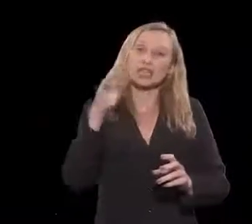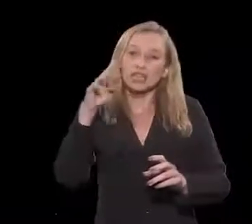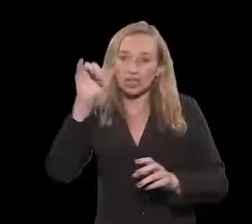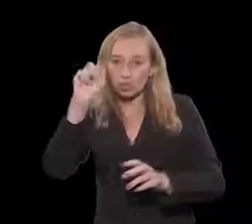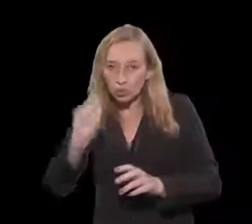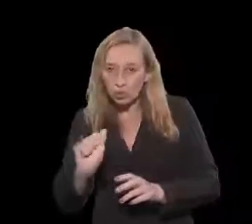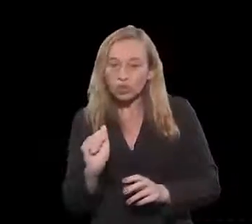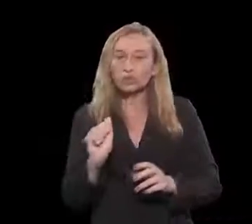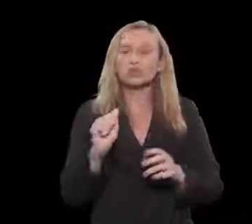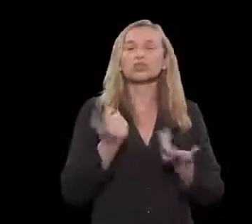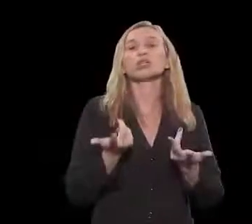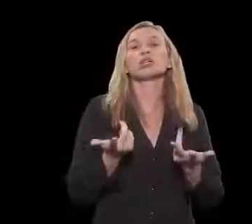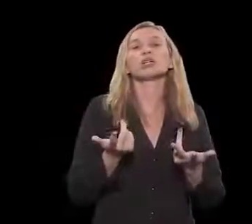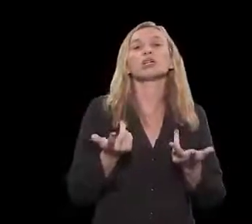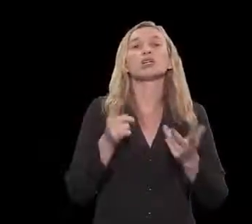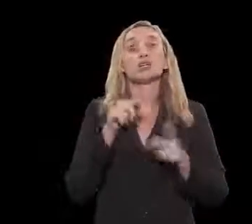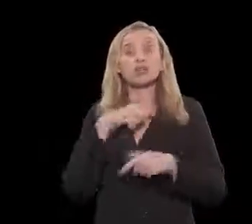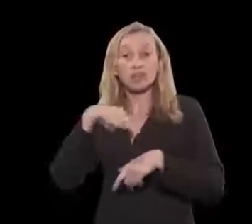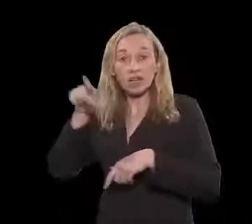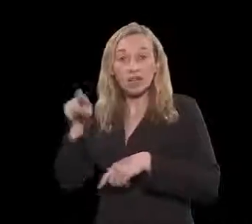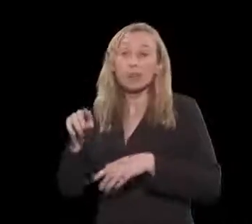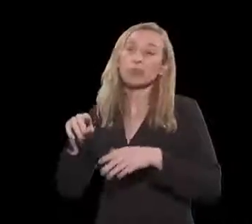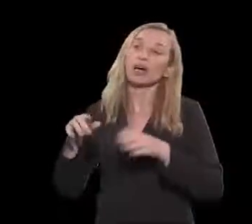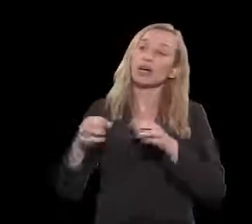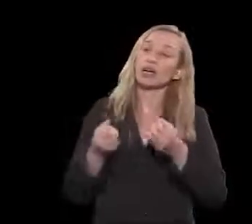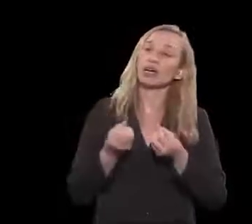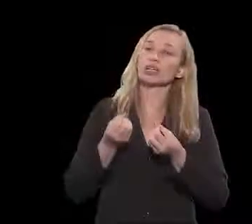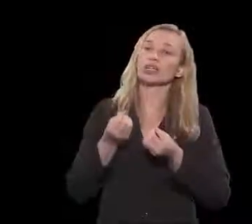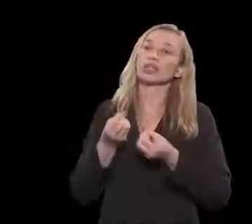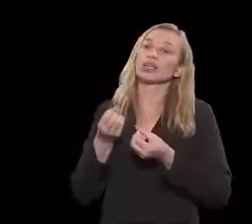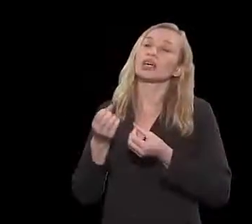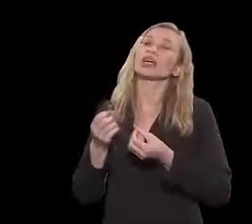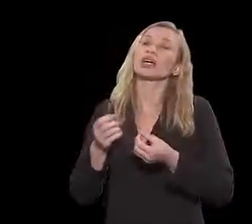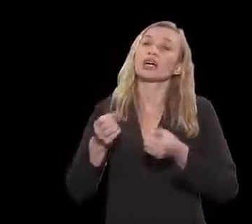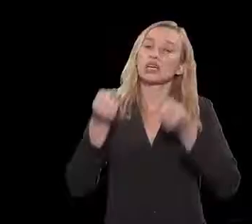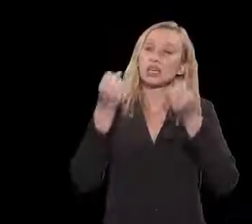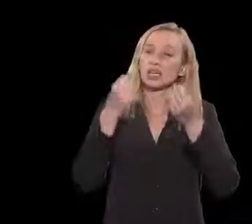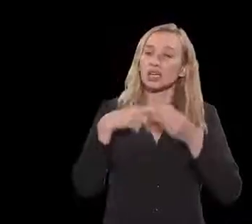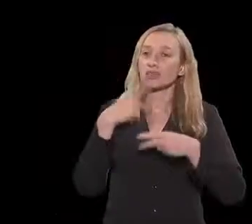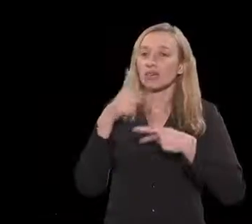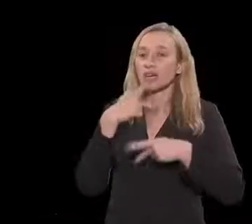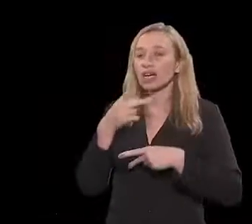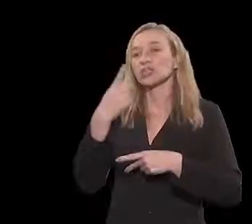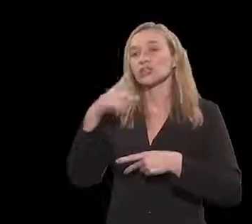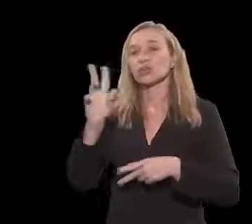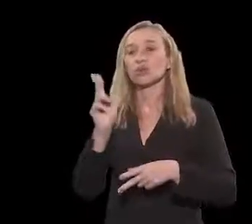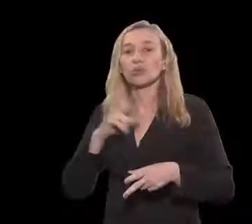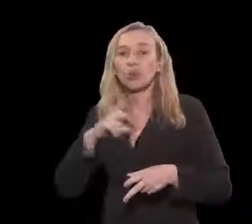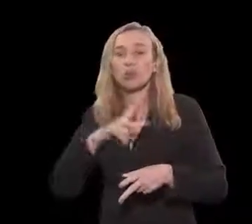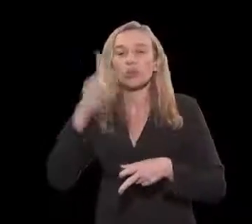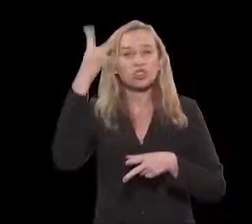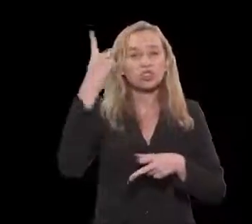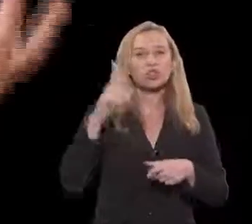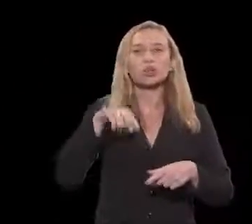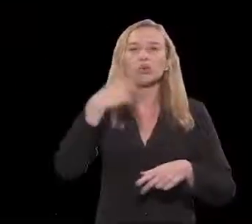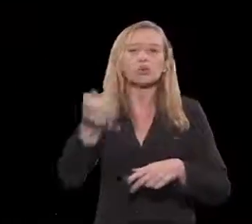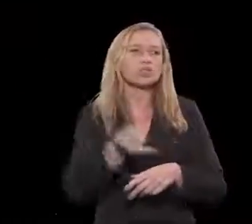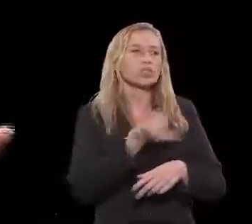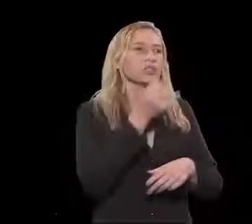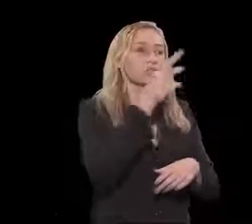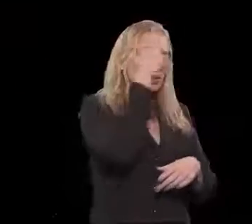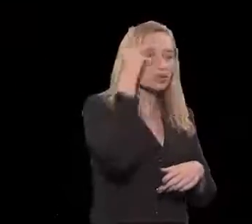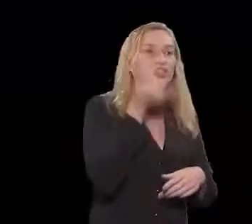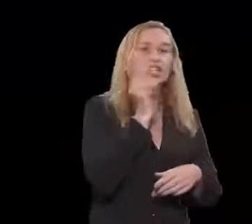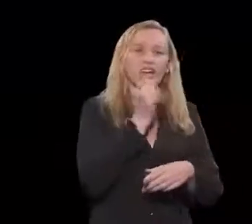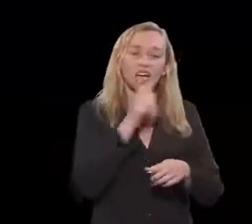a partir da história da Tia Maria do Jongo, mas ela vai estar lá para contar sua própria história, né? E a gente, enfim, também está amarrando outras pessoas